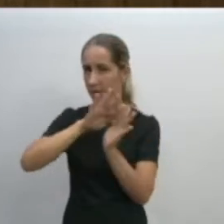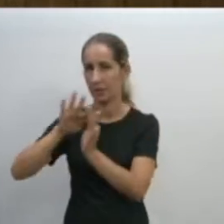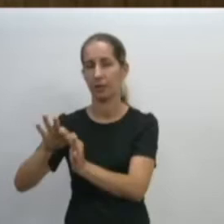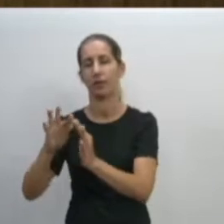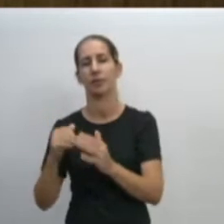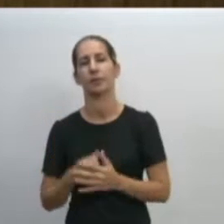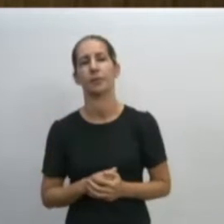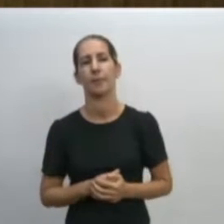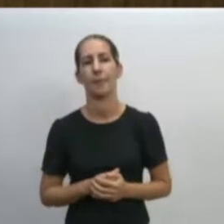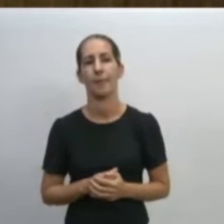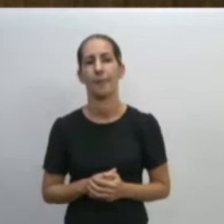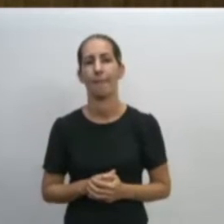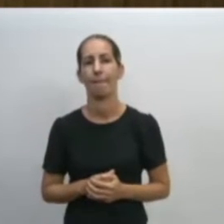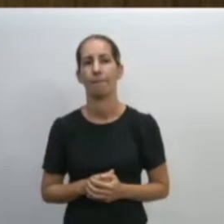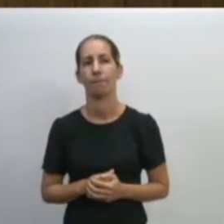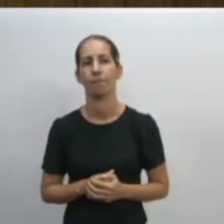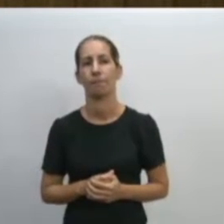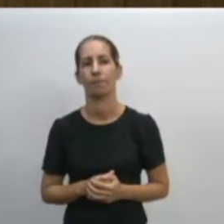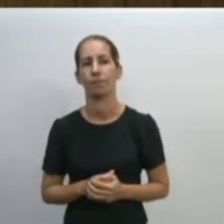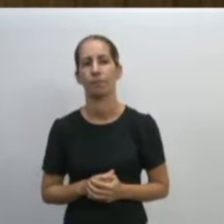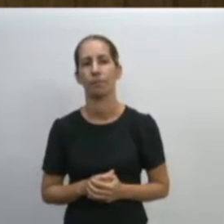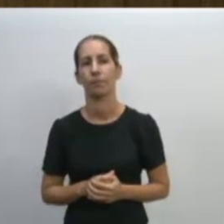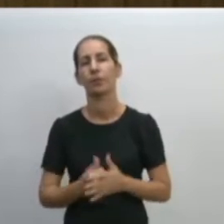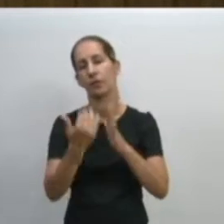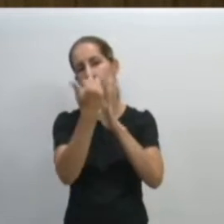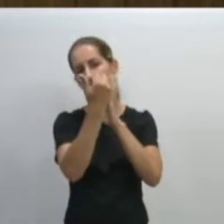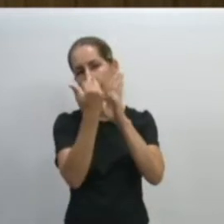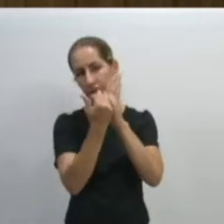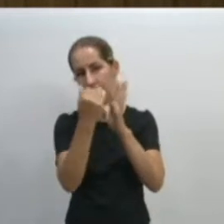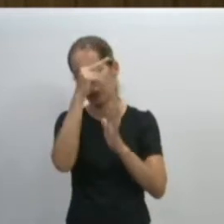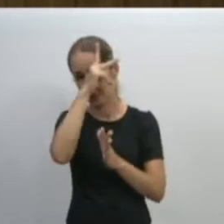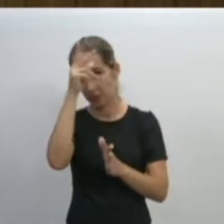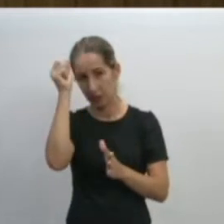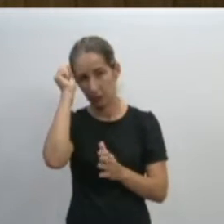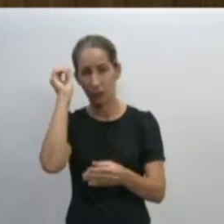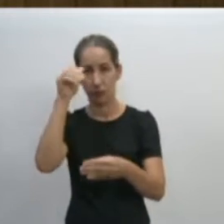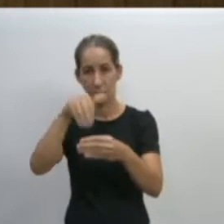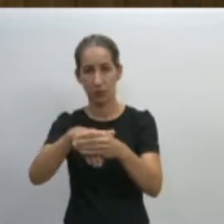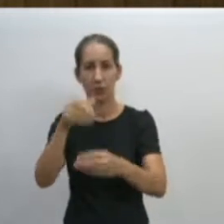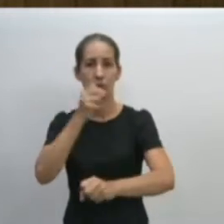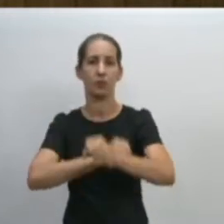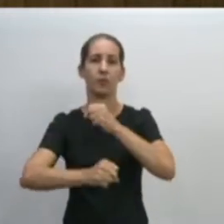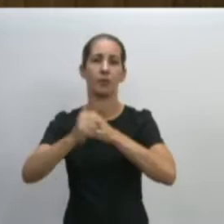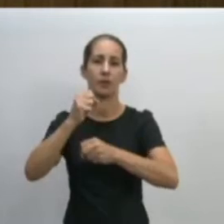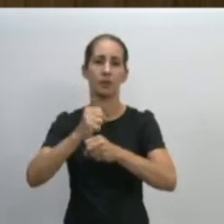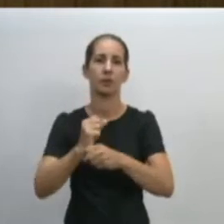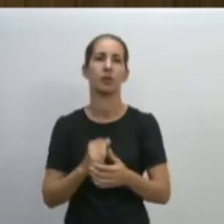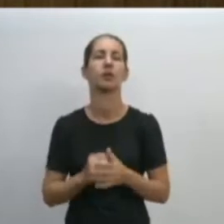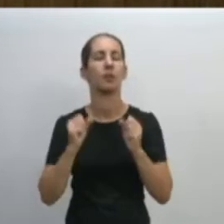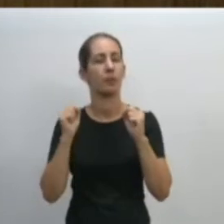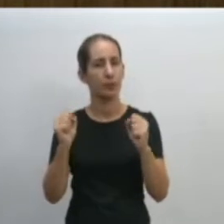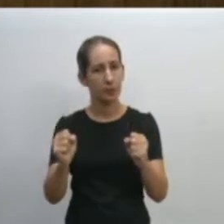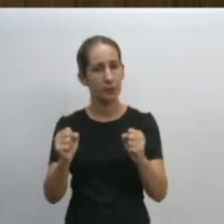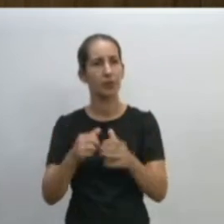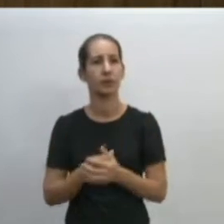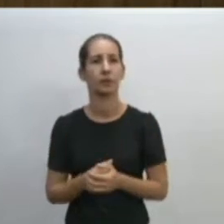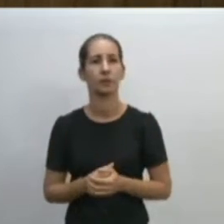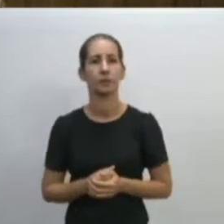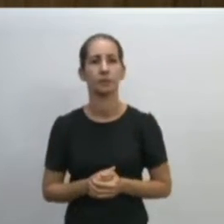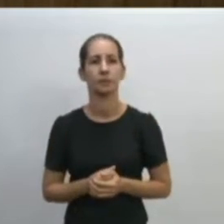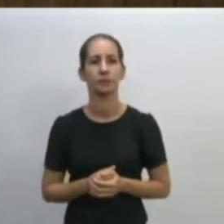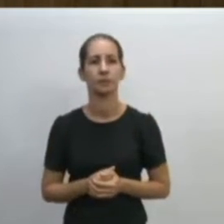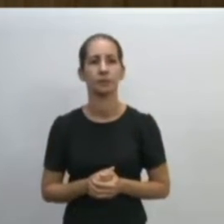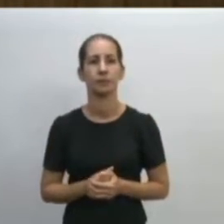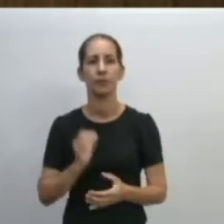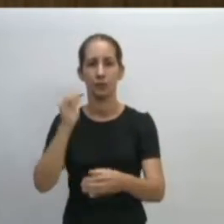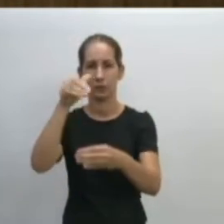daquela localidade. Então, a partir desse plano diretor, que foi votado ano passado, a gente deu a possibilidade, a partir